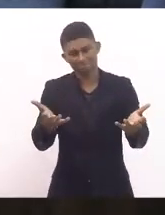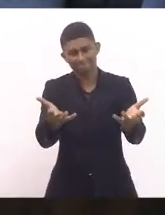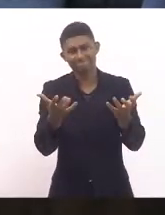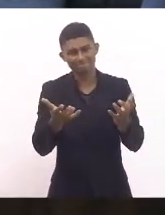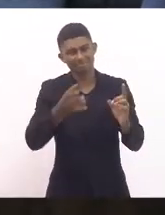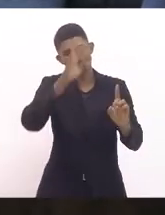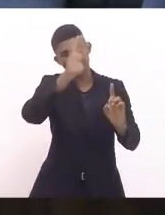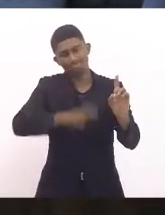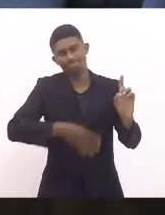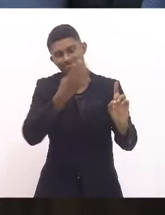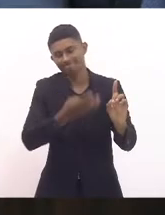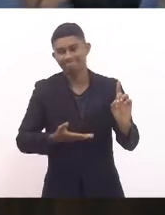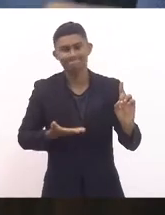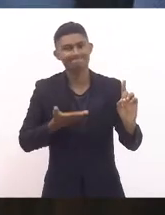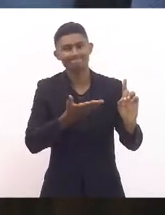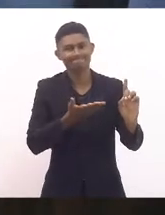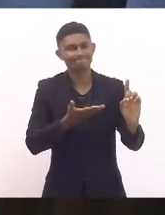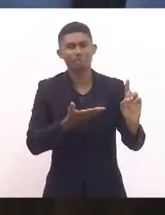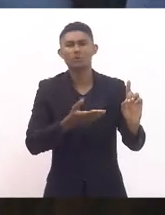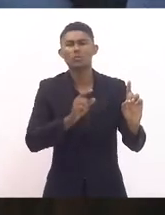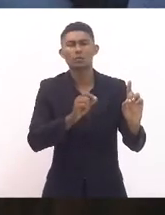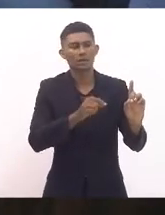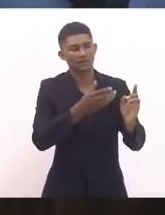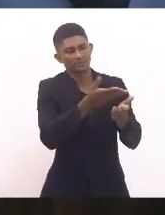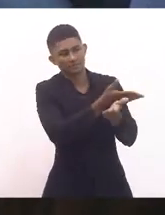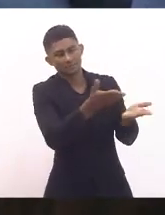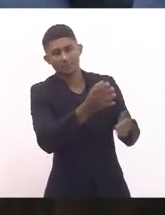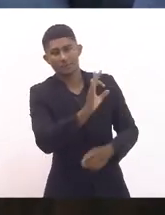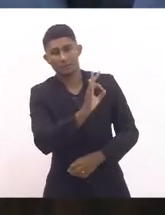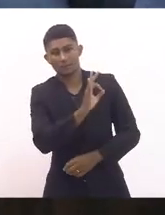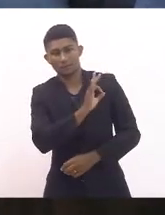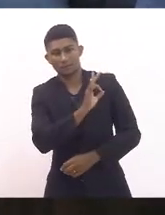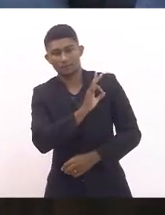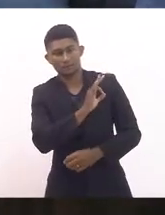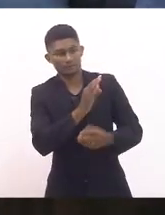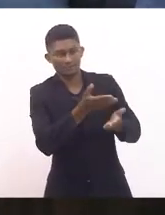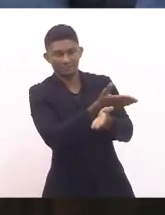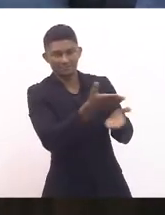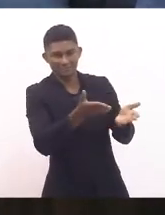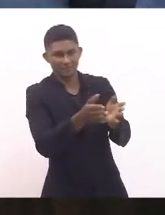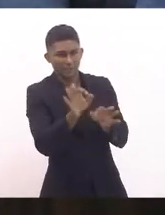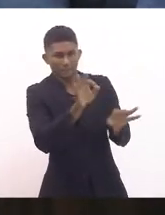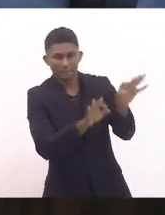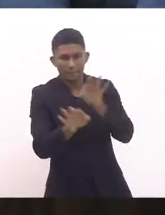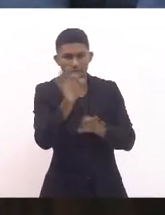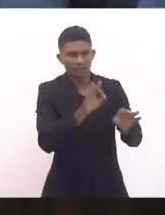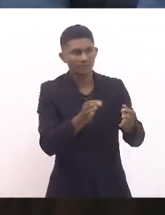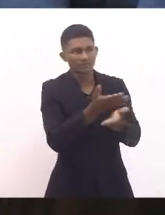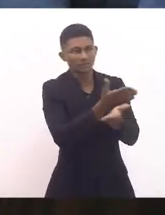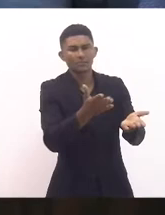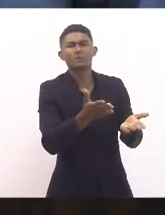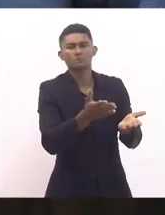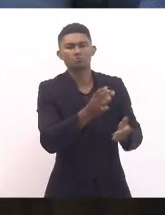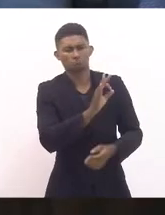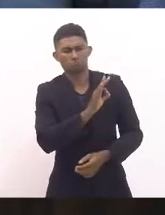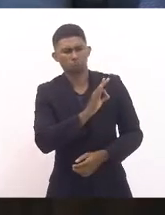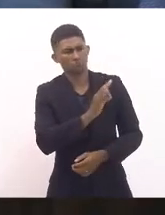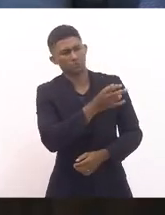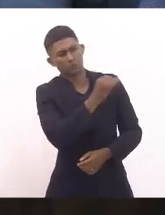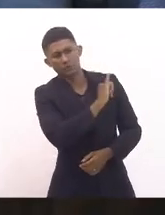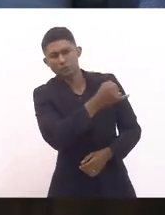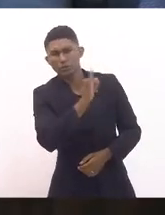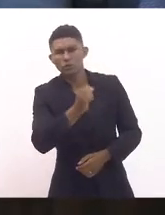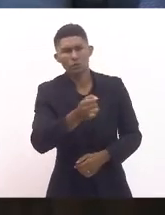homenagem aos policiais que estão nos projetos, que são instrutores, e eu